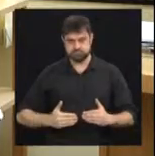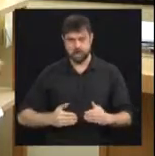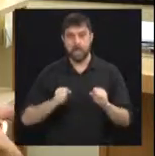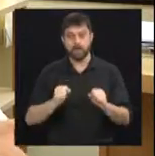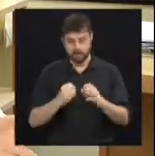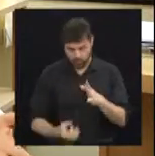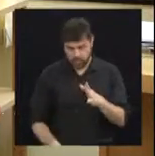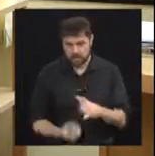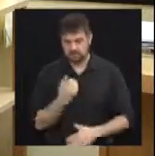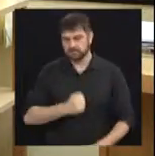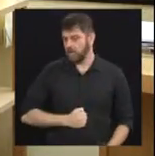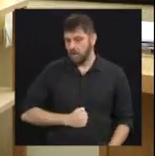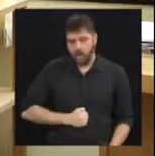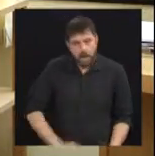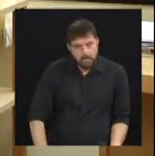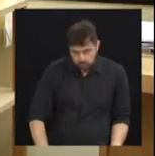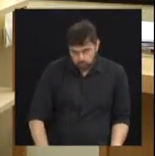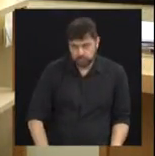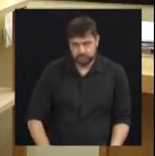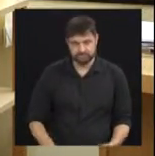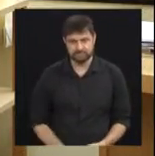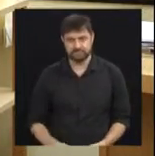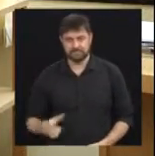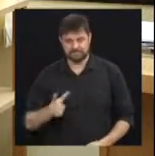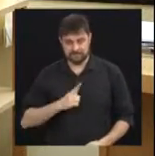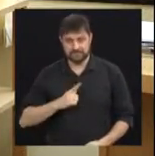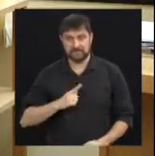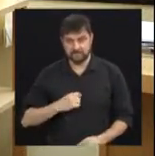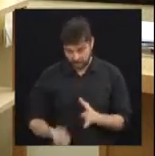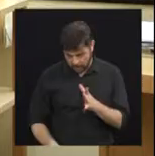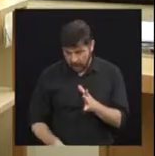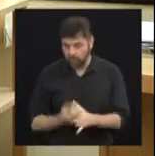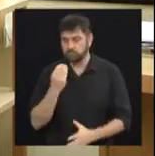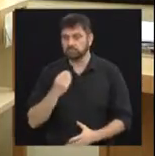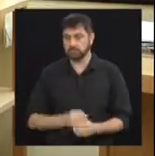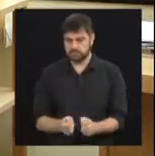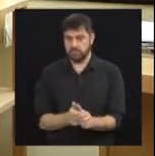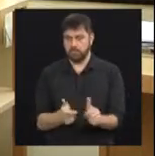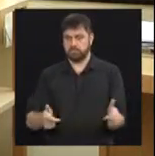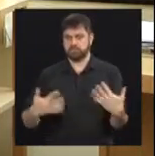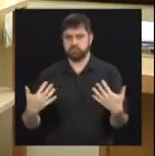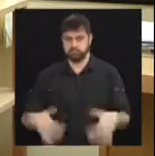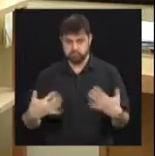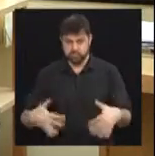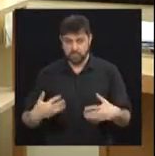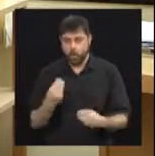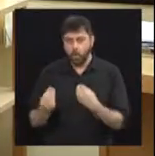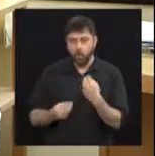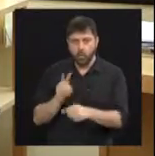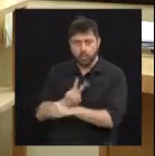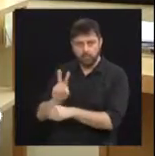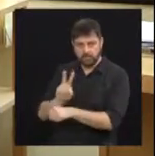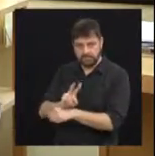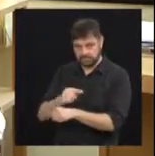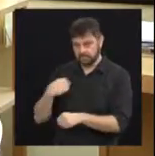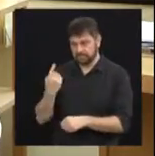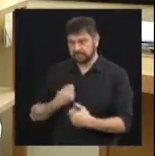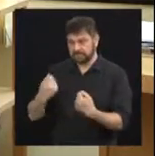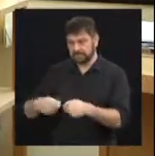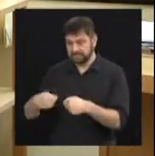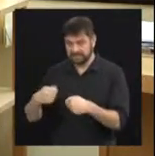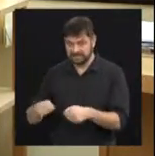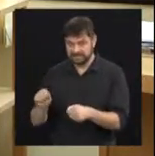podem evoluir para um aborto espontâneo. Então, é um quadro muito frequente, de fato. O cuidado que nós precisamos tomar em